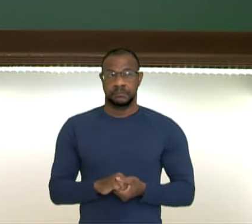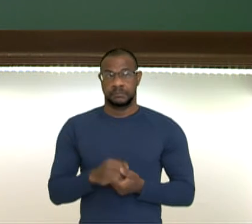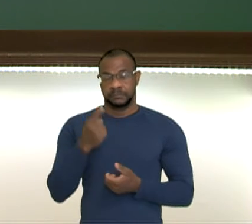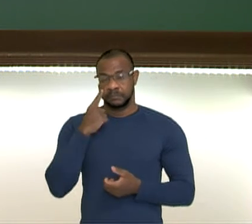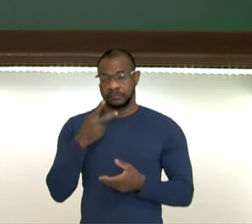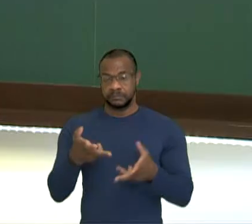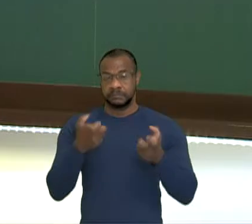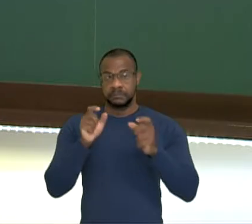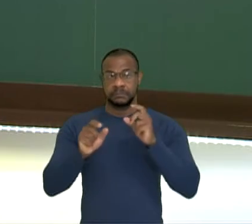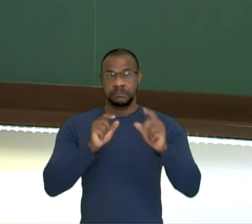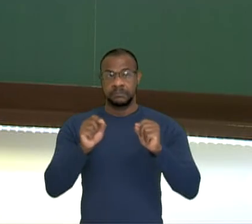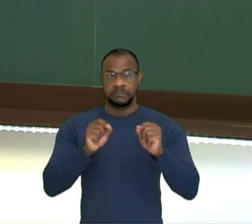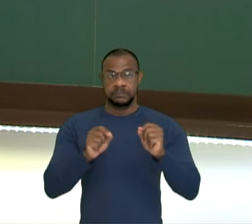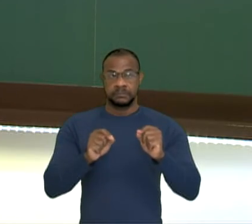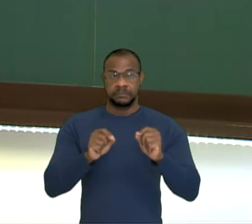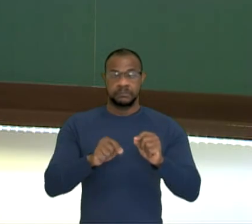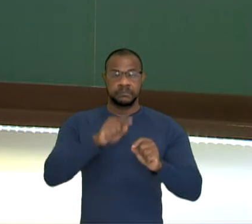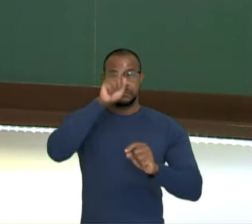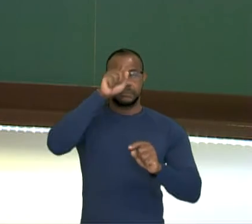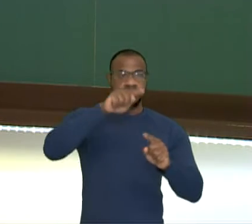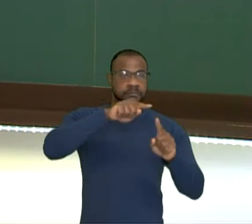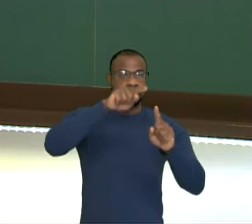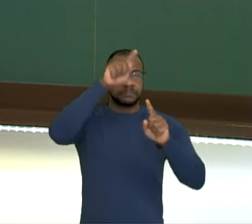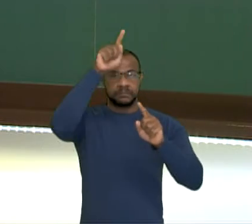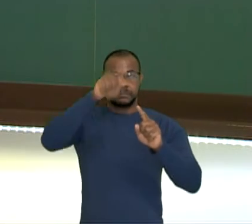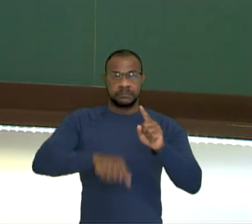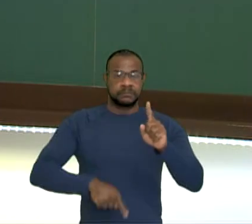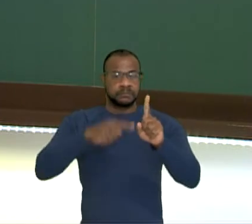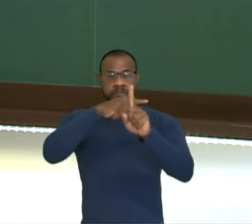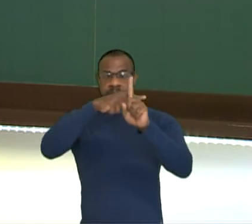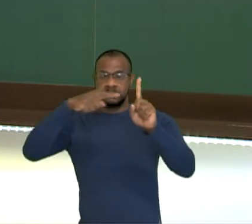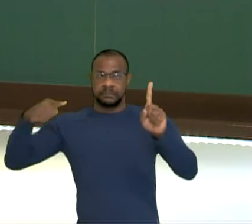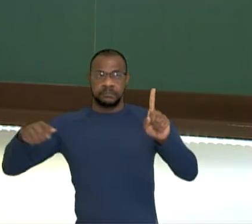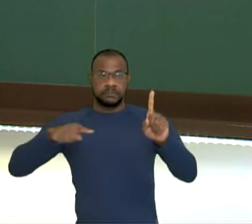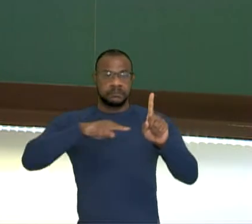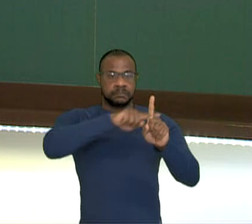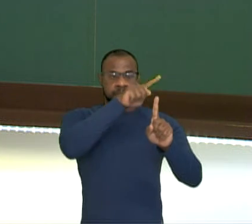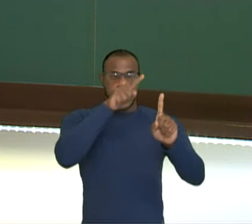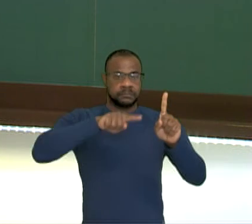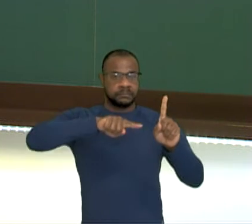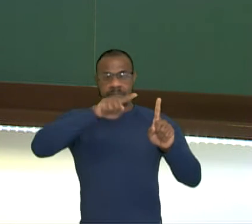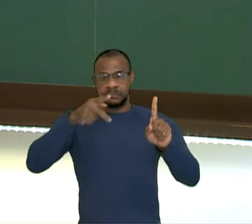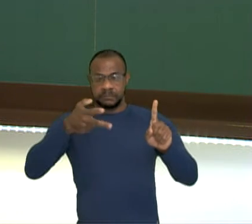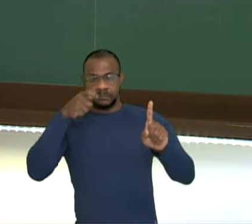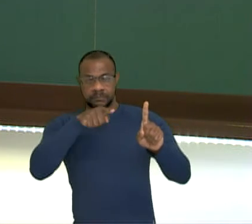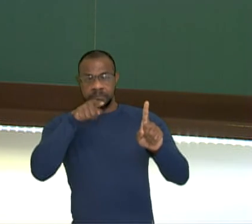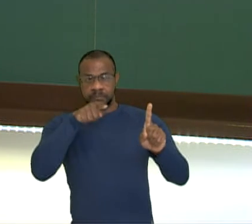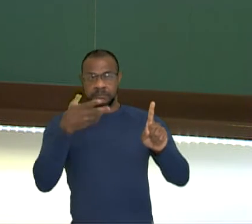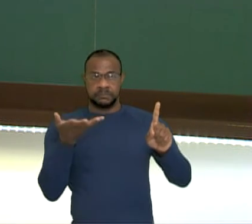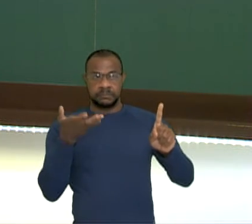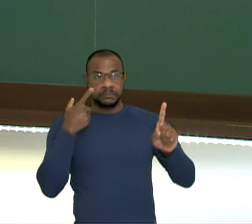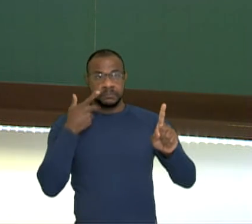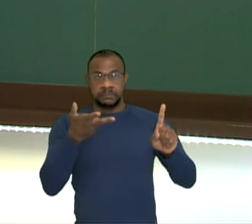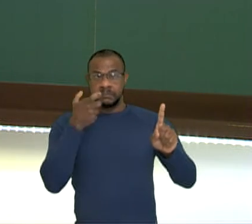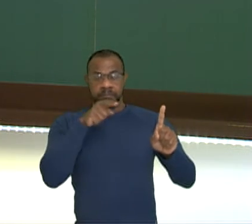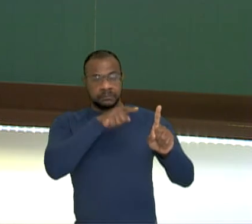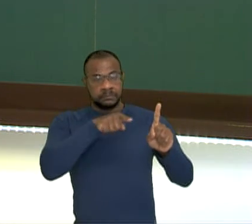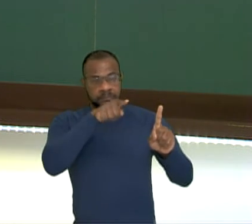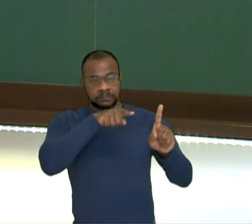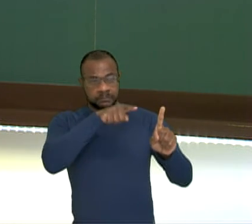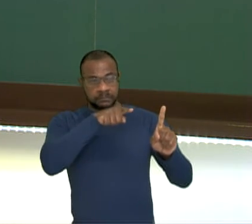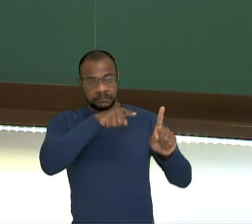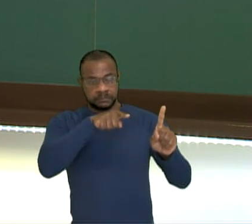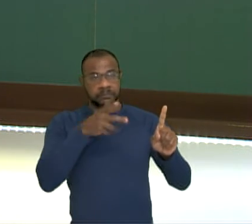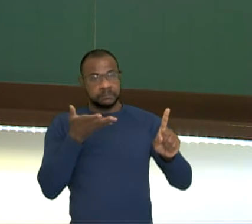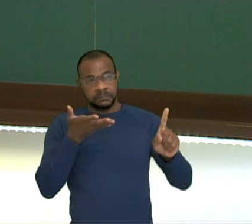né, através do gráfico, né? Então, é através do gráfico que vamos fazer a resolução. Então, observando o gráfico,